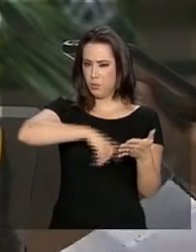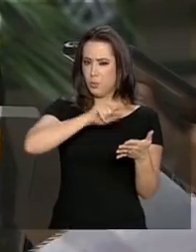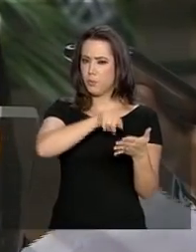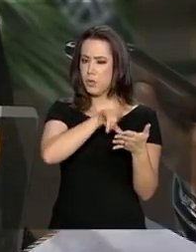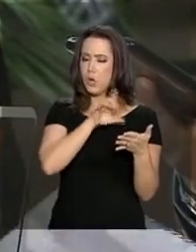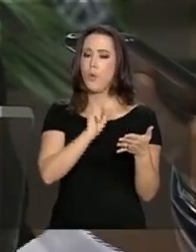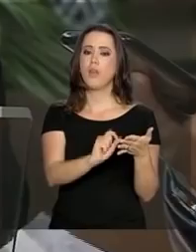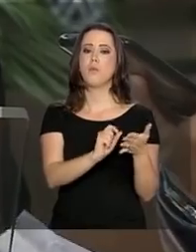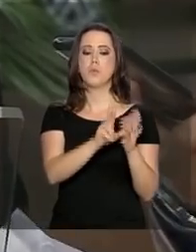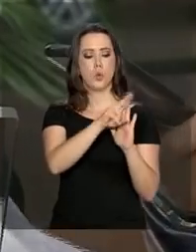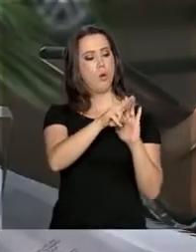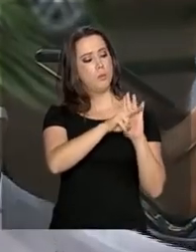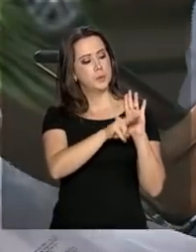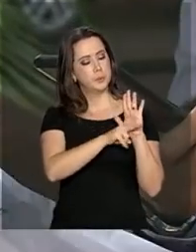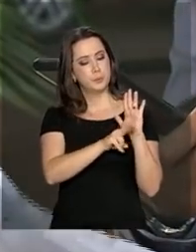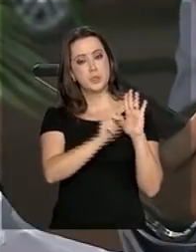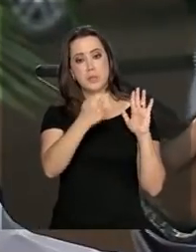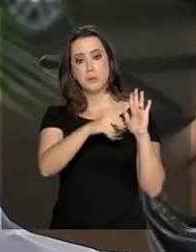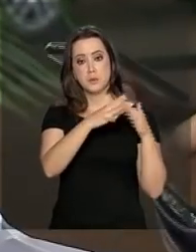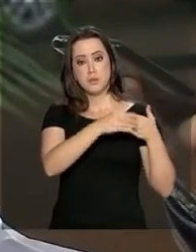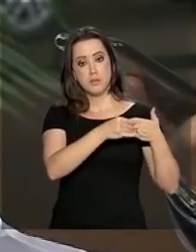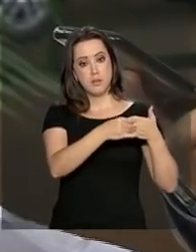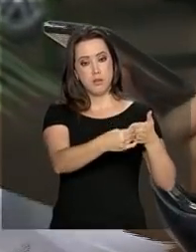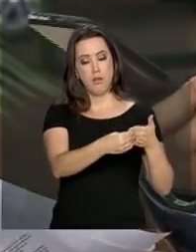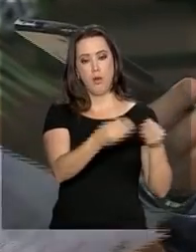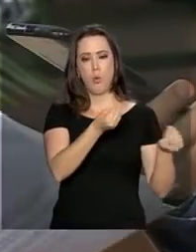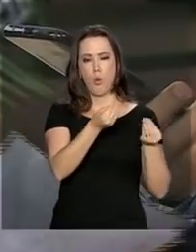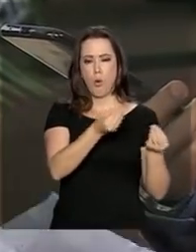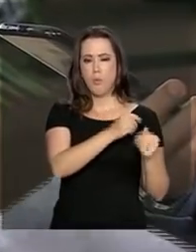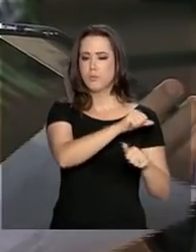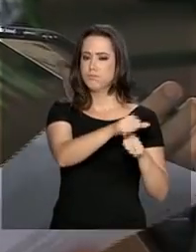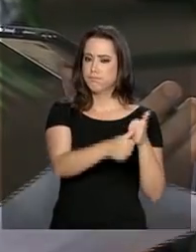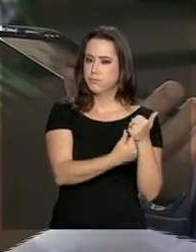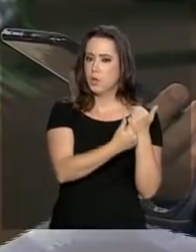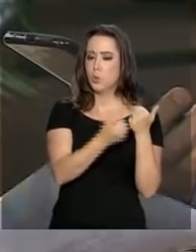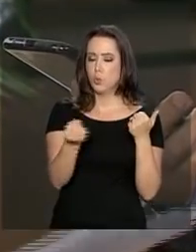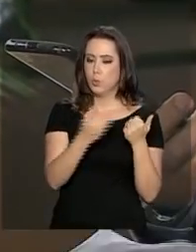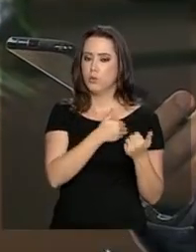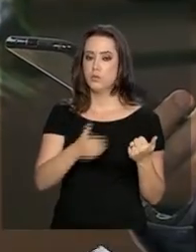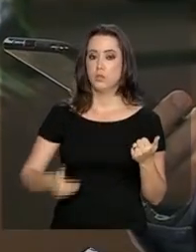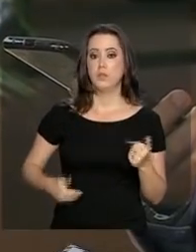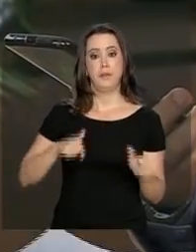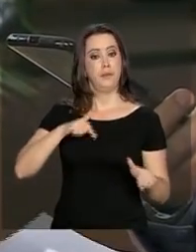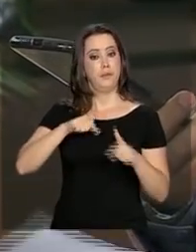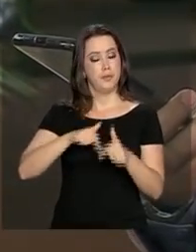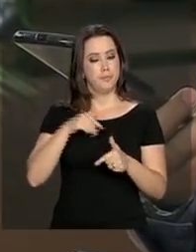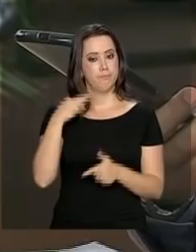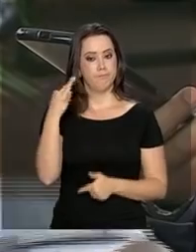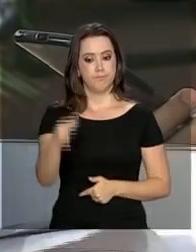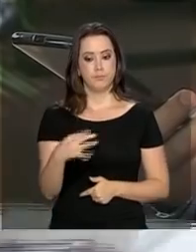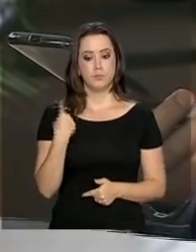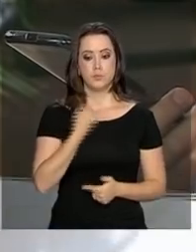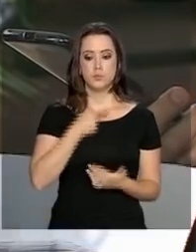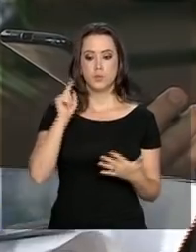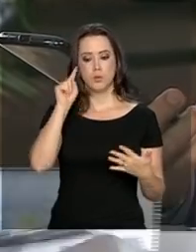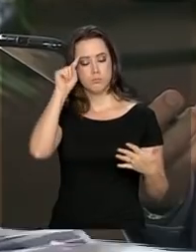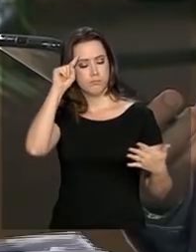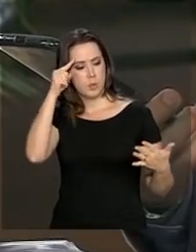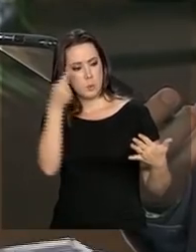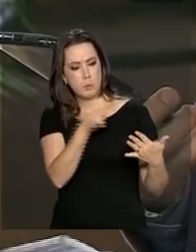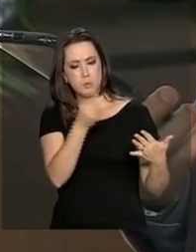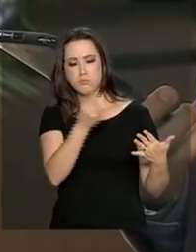guia para o processo de transição e para o novo governo aqui nós estabelecemos